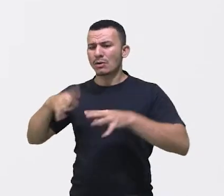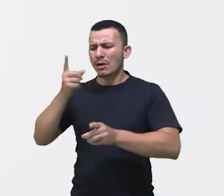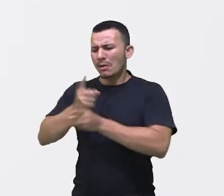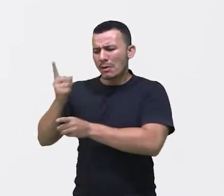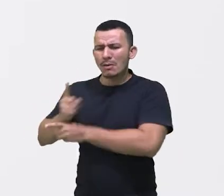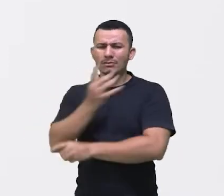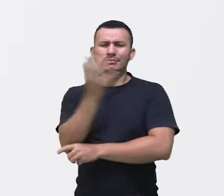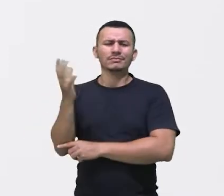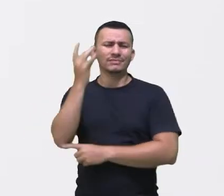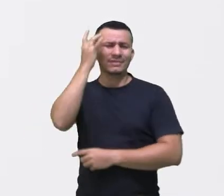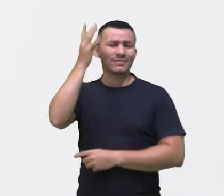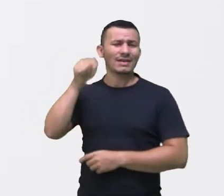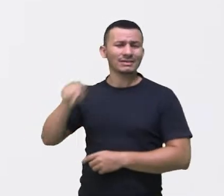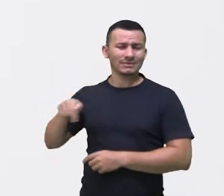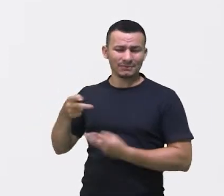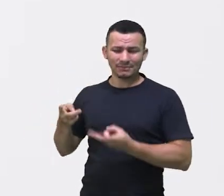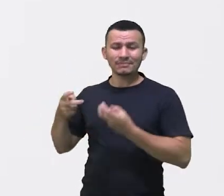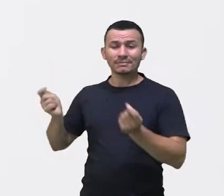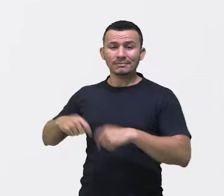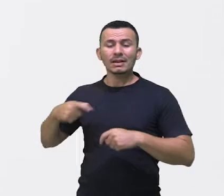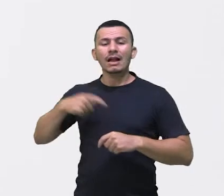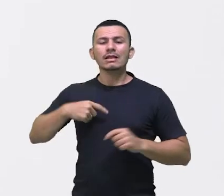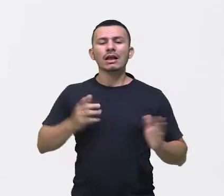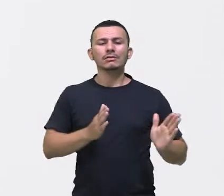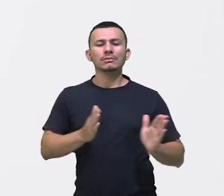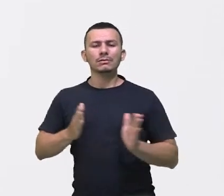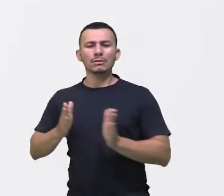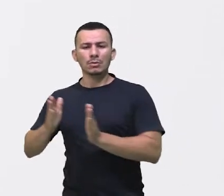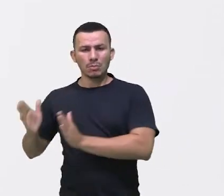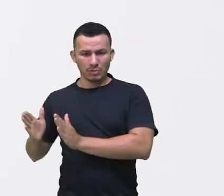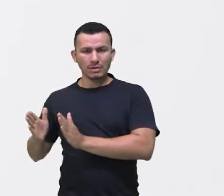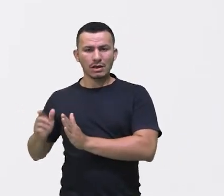natureza tranquilamente, ele passa por um processo de